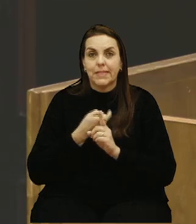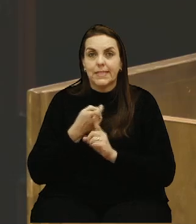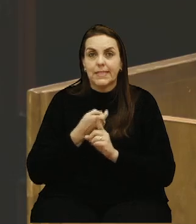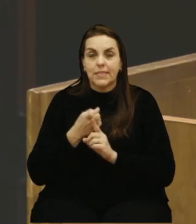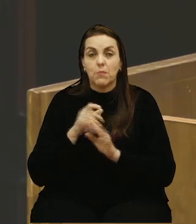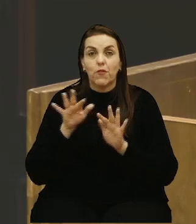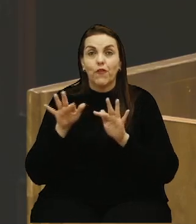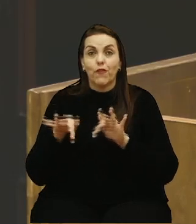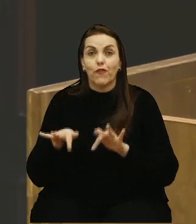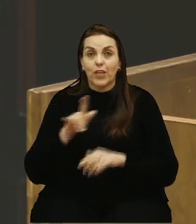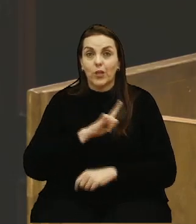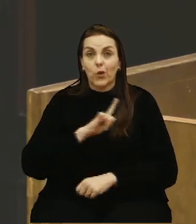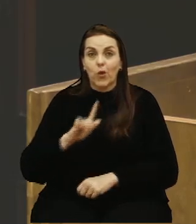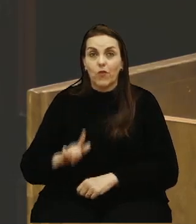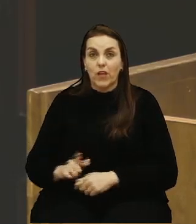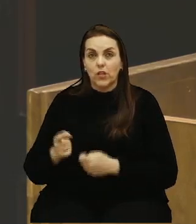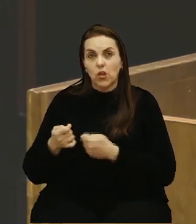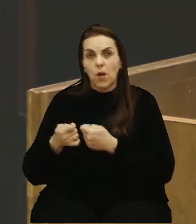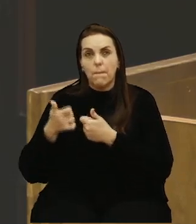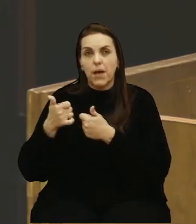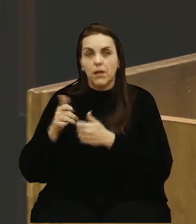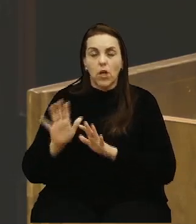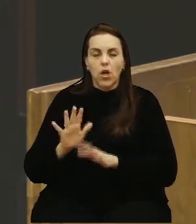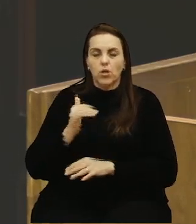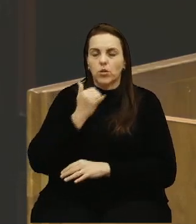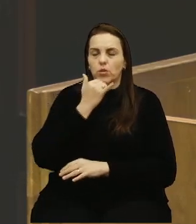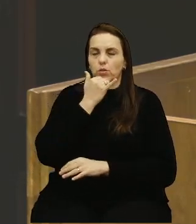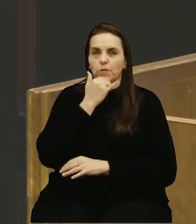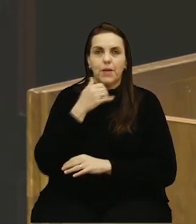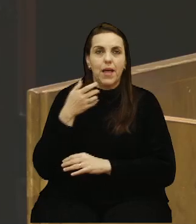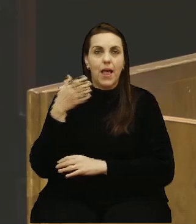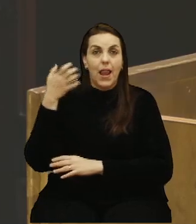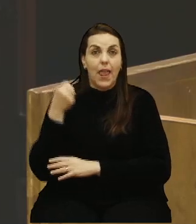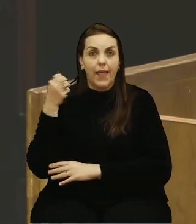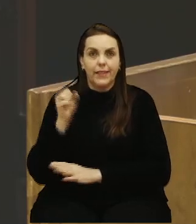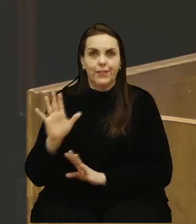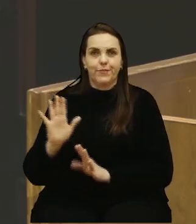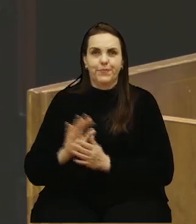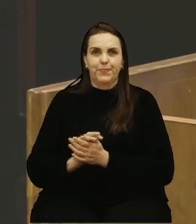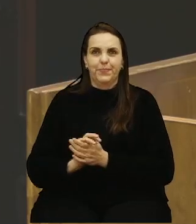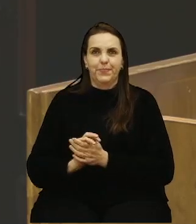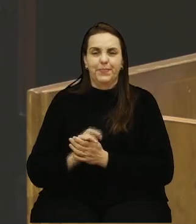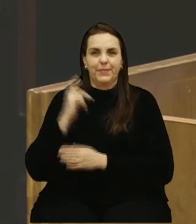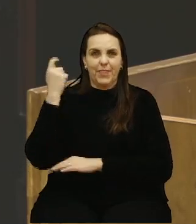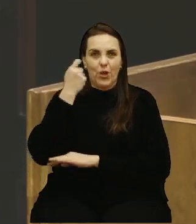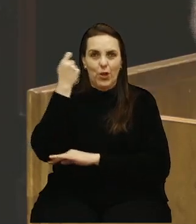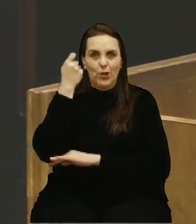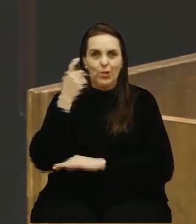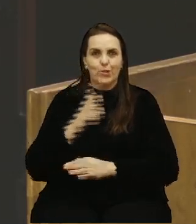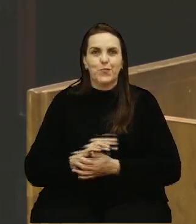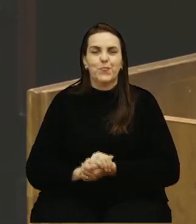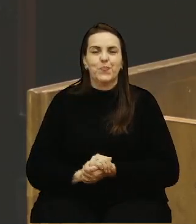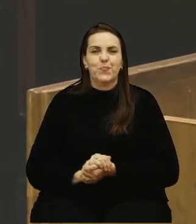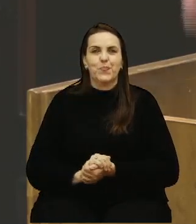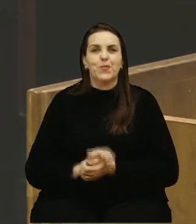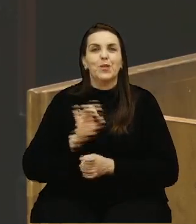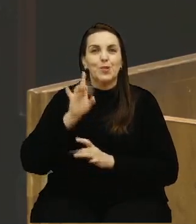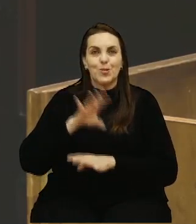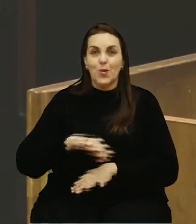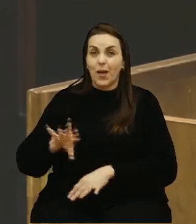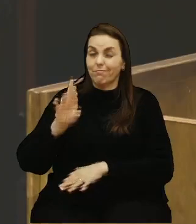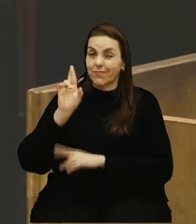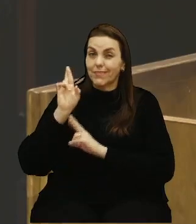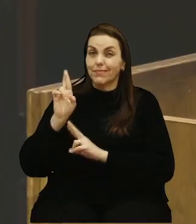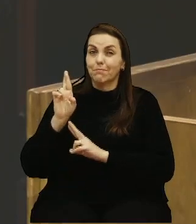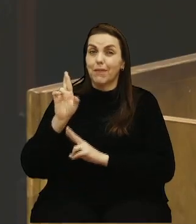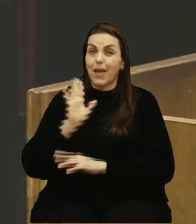para o fim do governo Champagne, o fim do governo Leite no Rio Grande do Sul. Eu só espero de